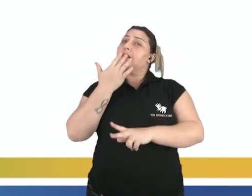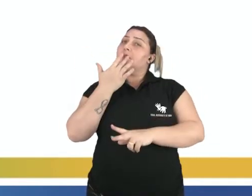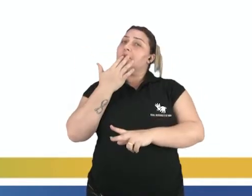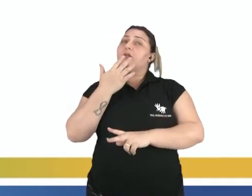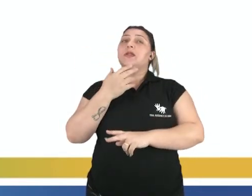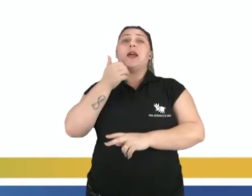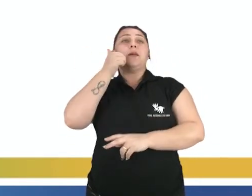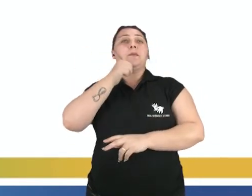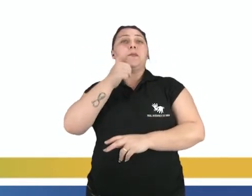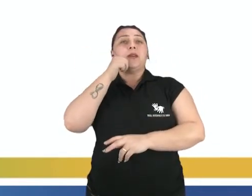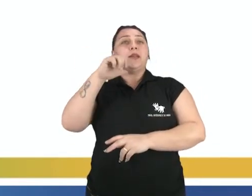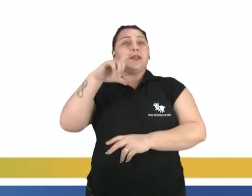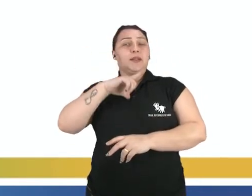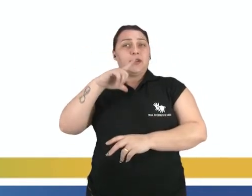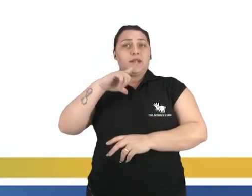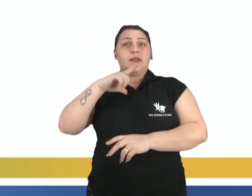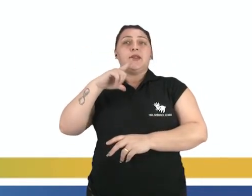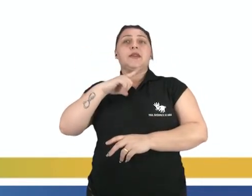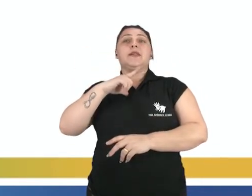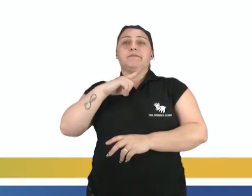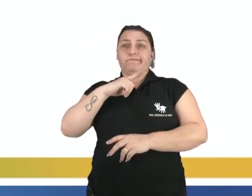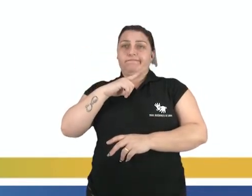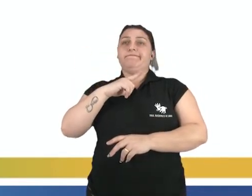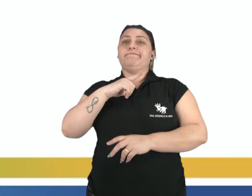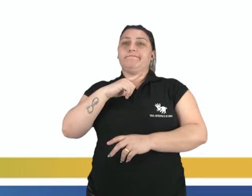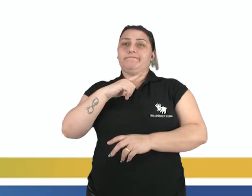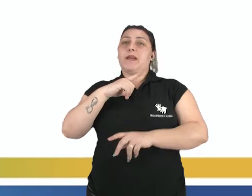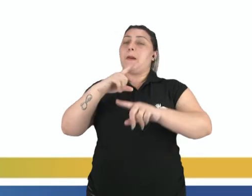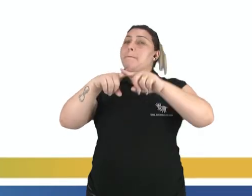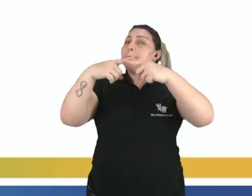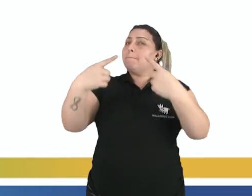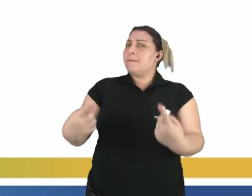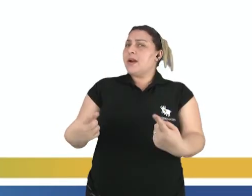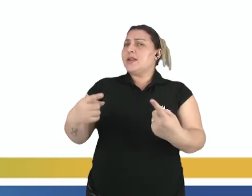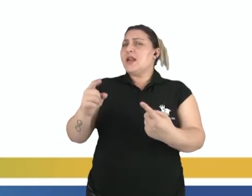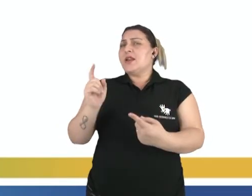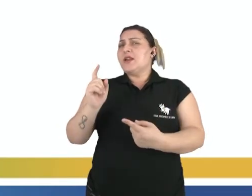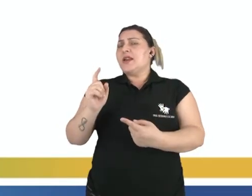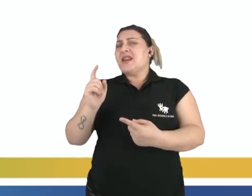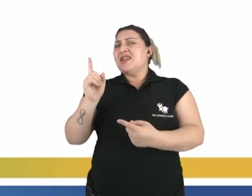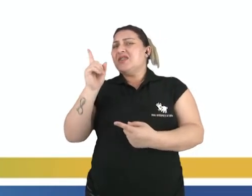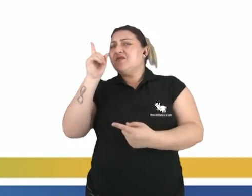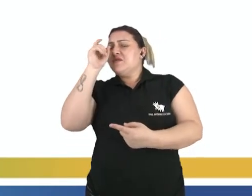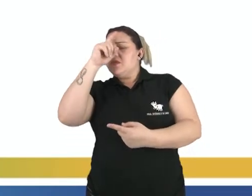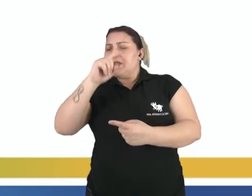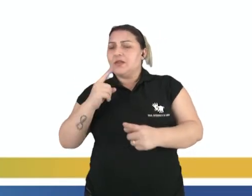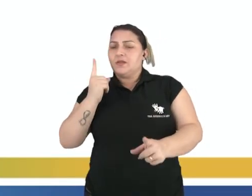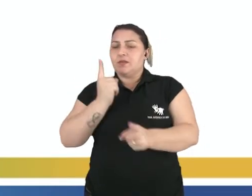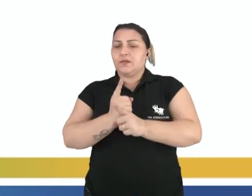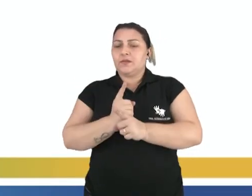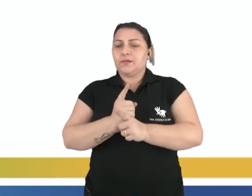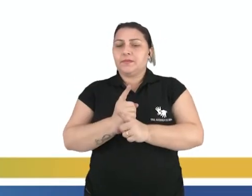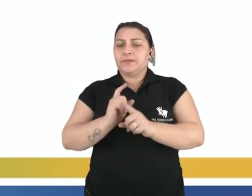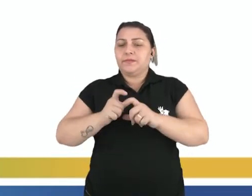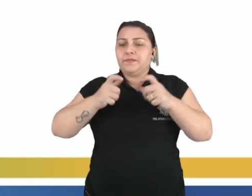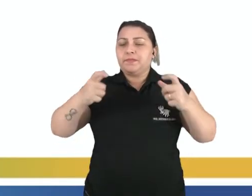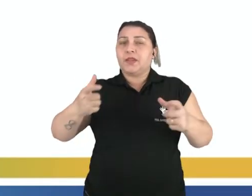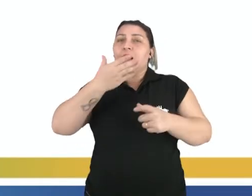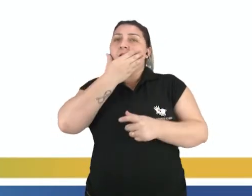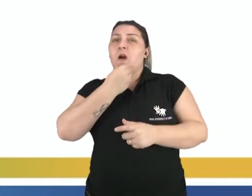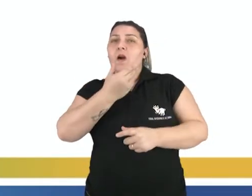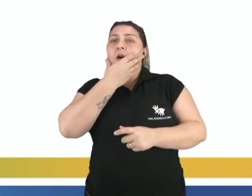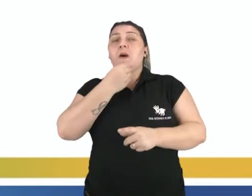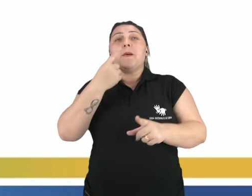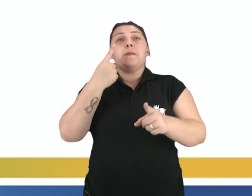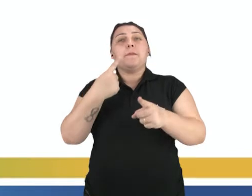Em mulheres, existem mulheres portadoras? Sim, mas é muito raro que existam mulheres portadoras. A maioria são homens,